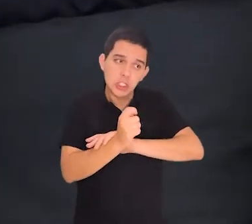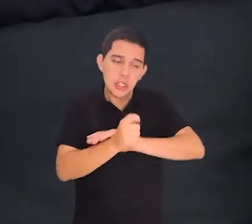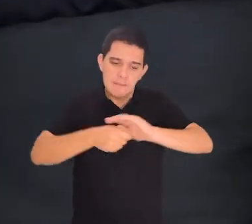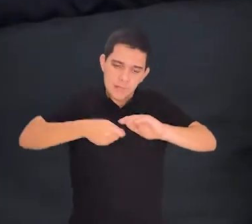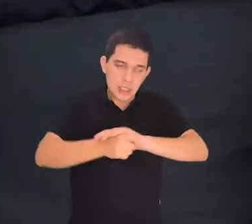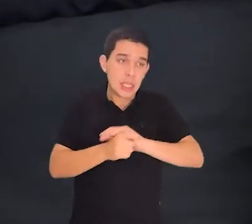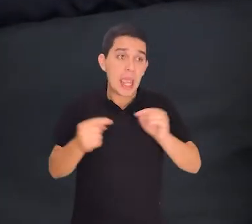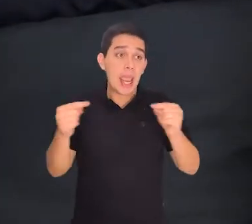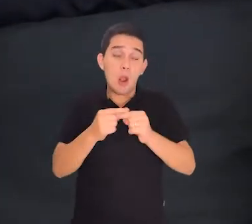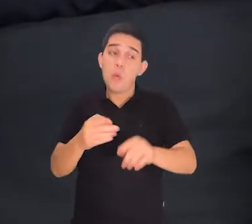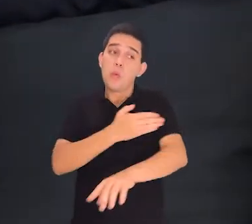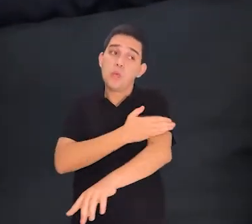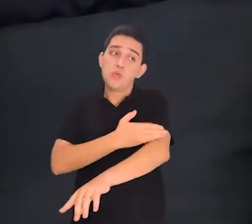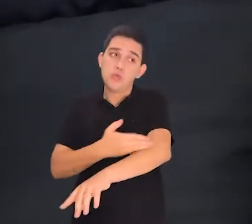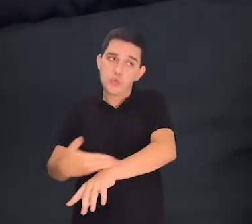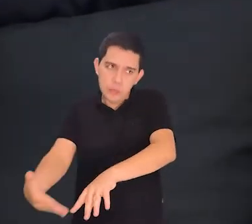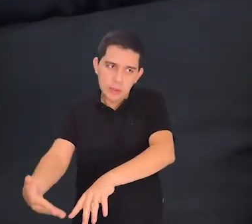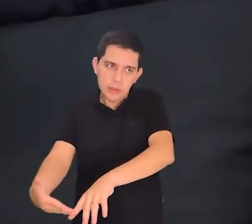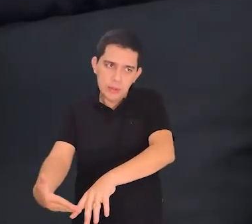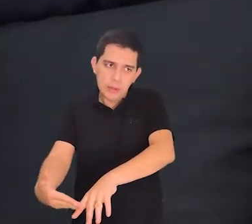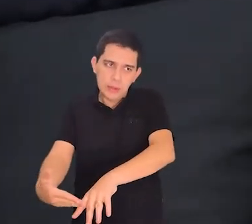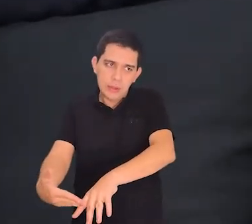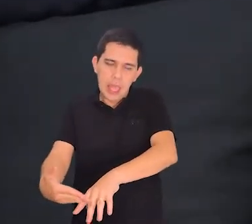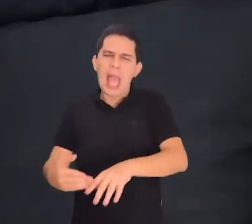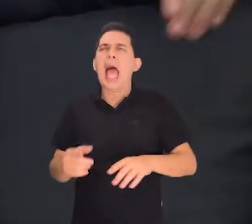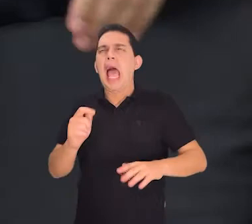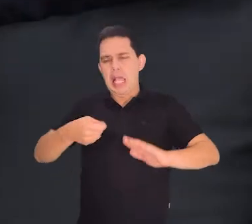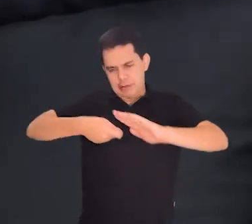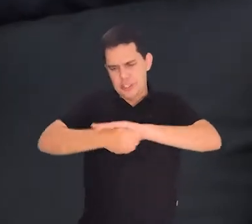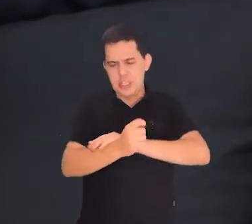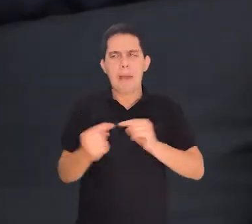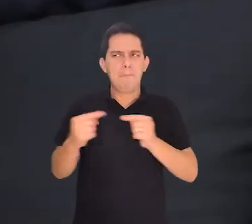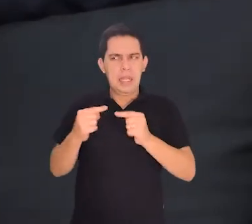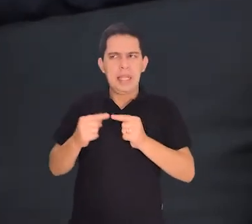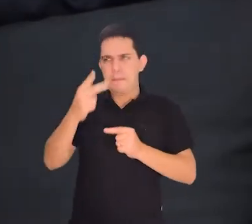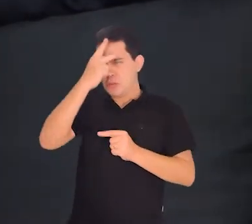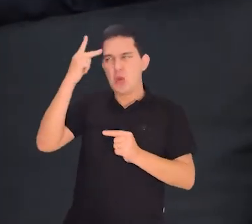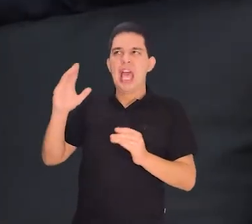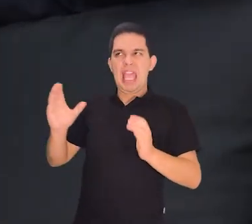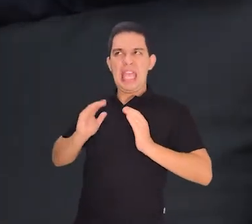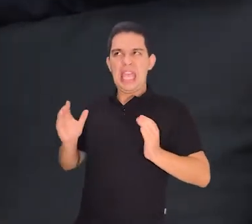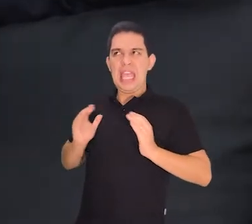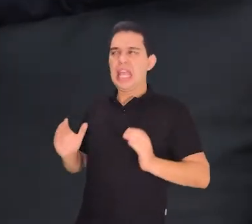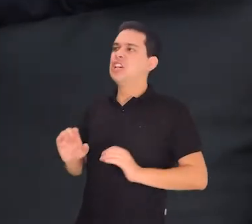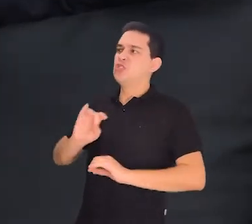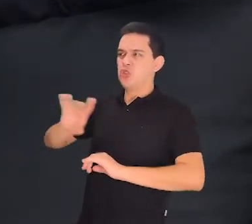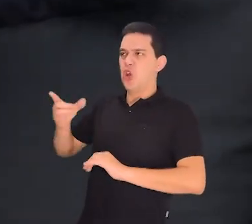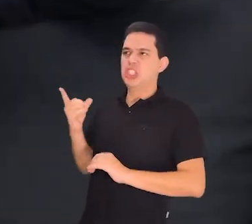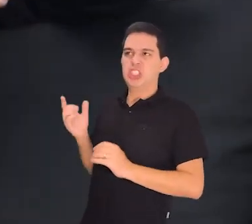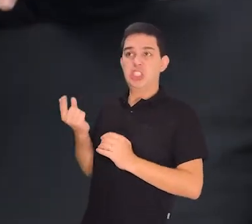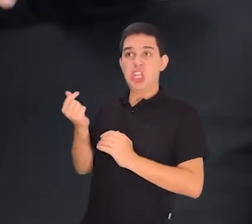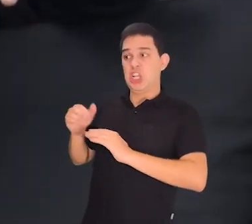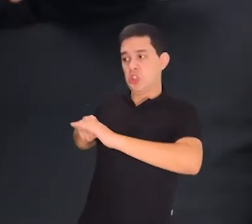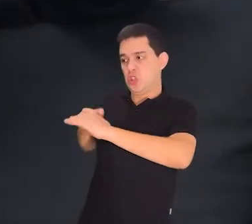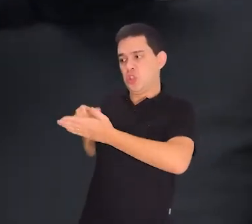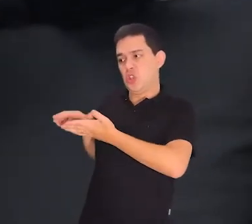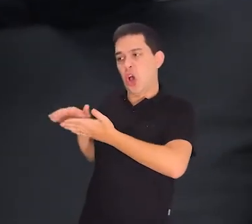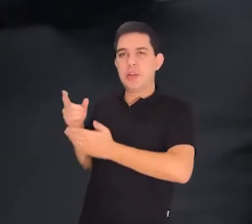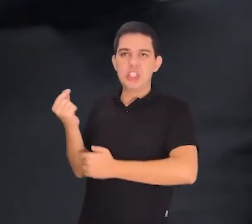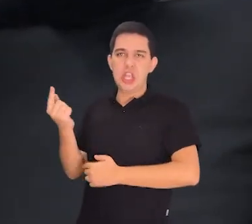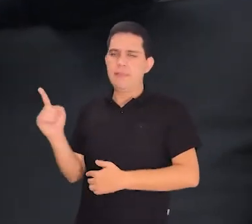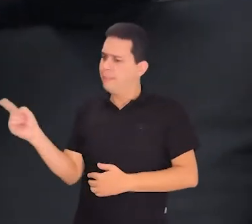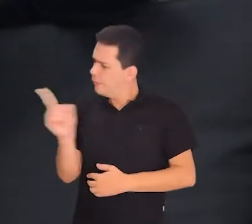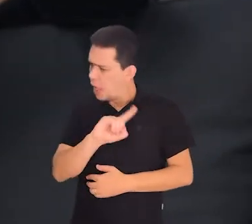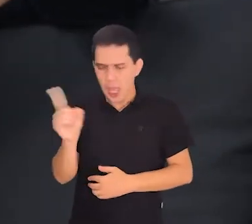Ela não é algo que só pessoas que têm muito dinheiro, onde sobra dinheiro no orçamento, não é só para essas pessoas. Na